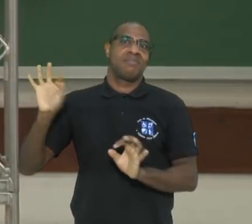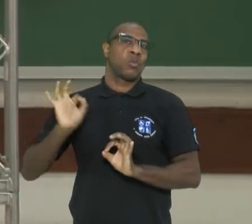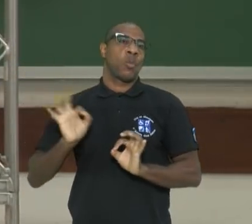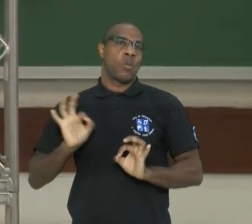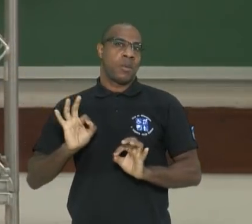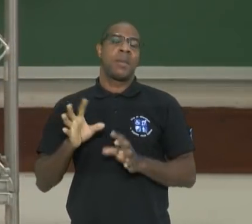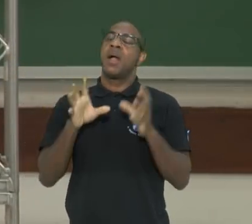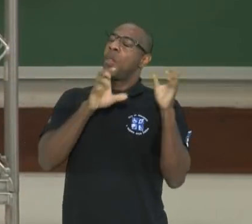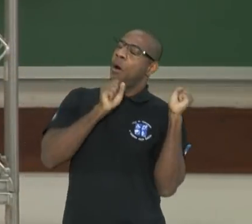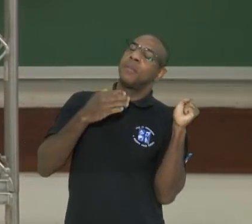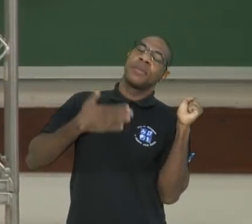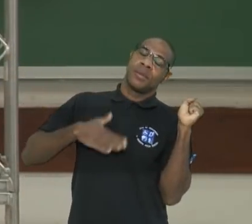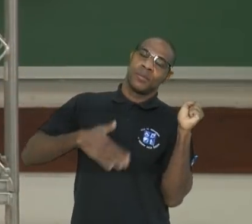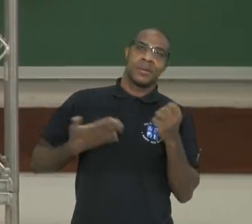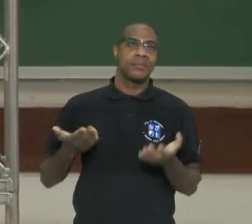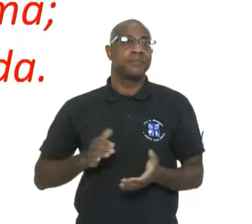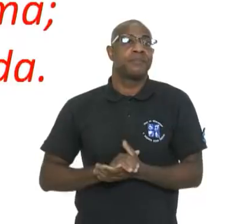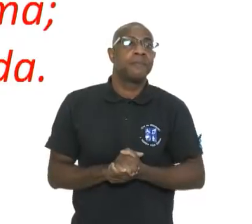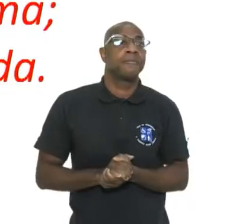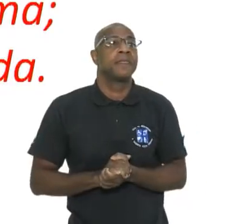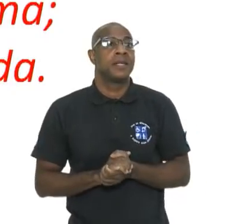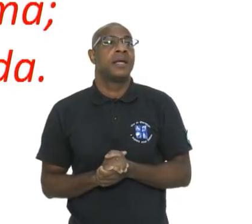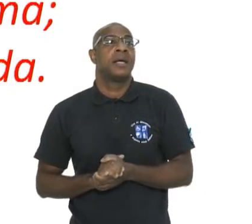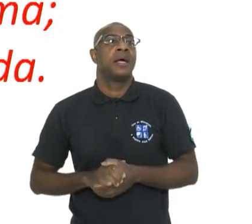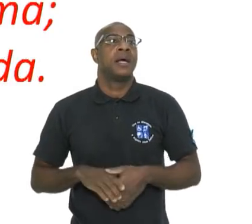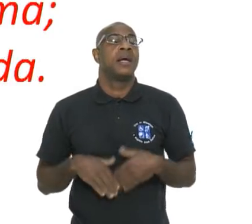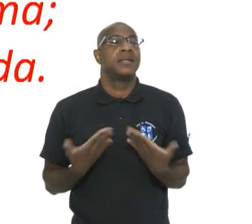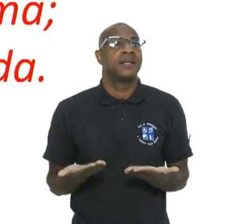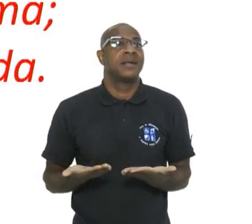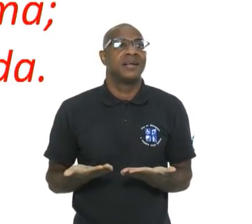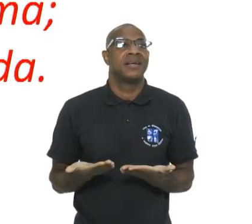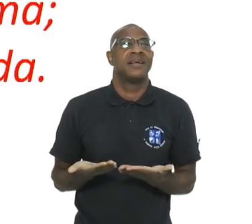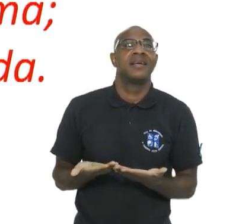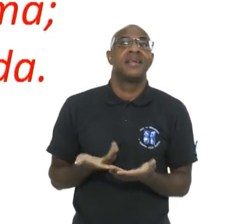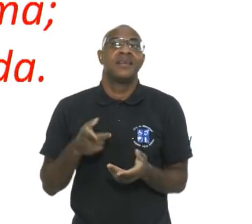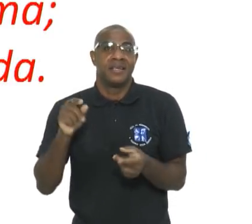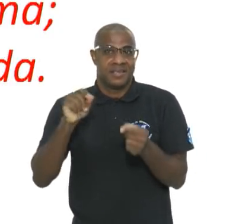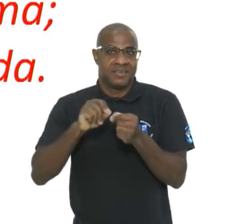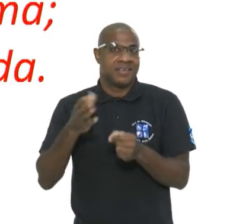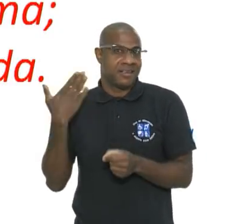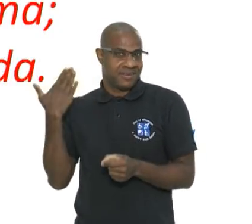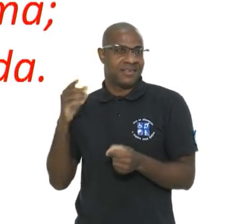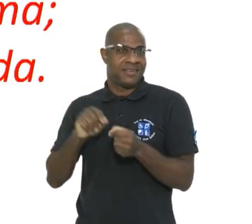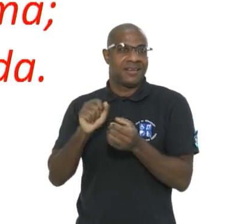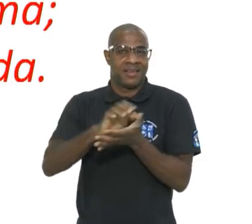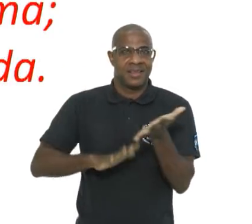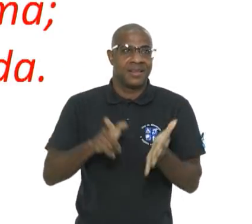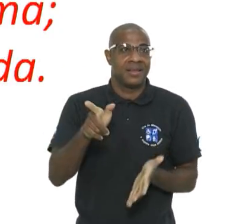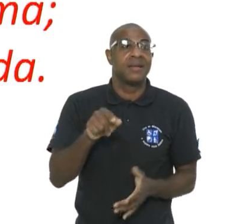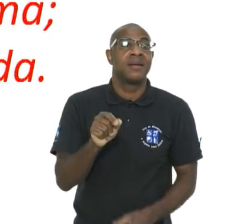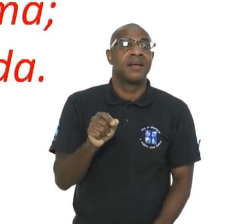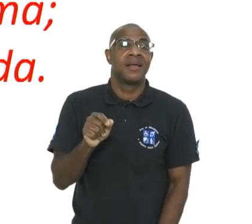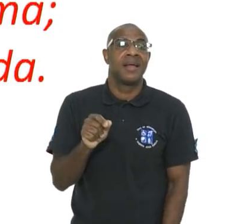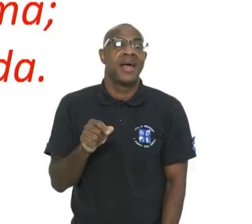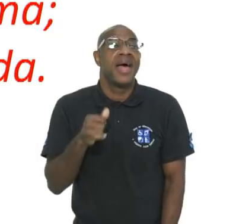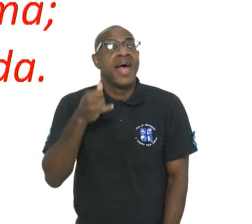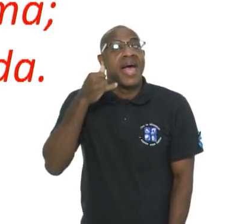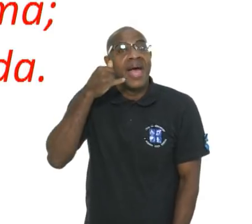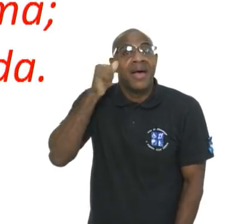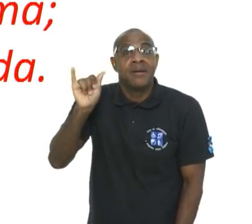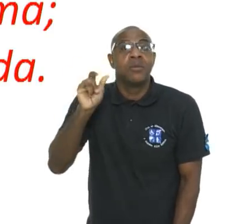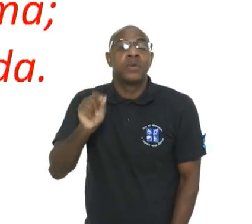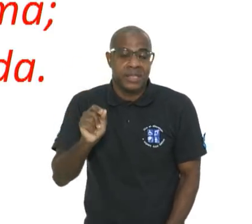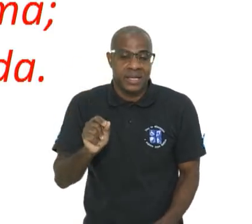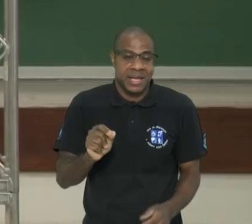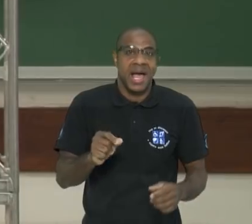comum. E também aquela tarefinha de casa que vocês já fizeram para dengue, eliminar os focos de água